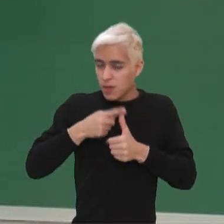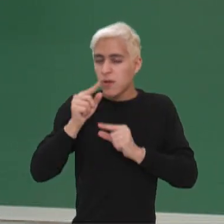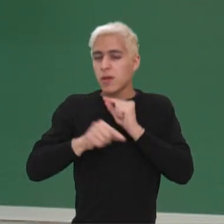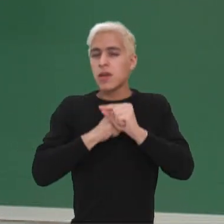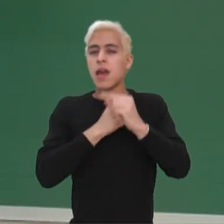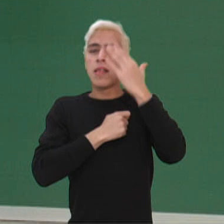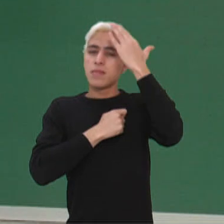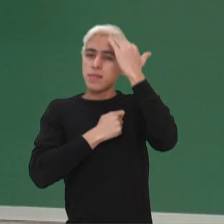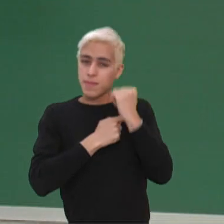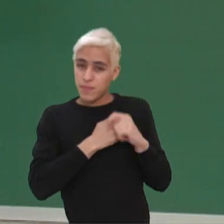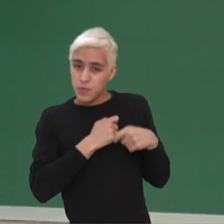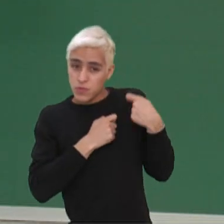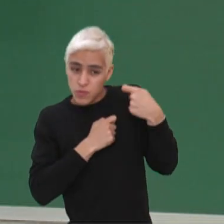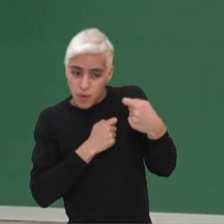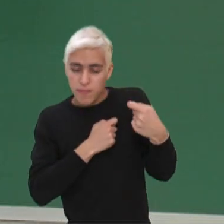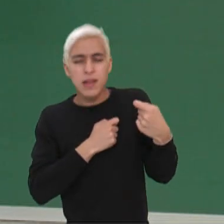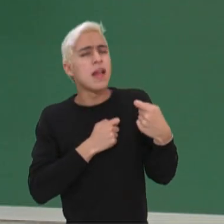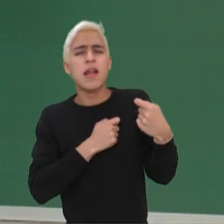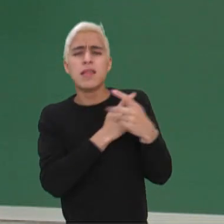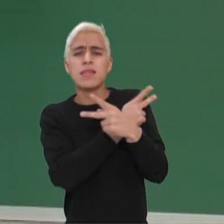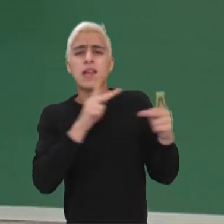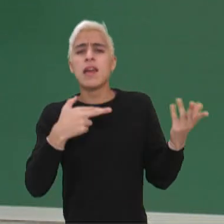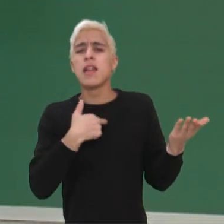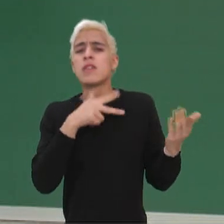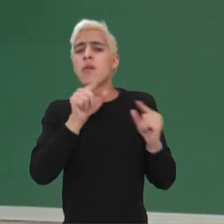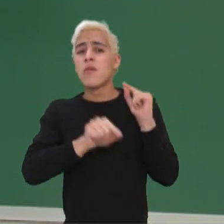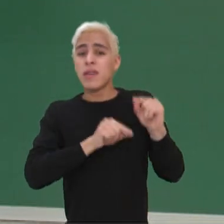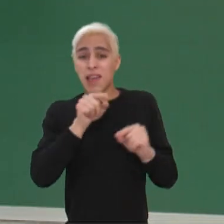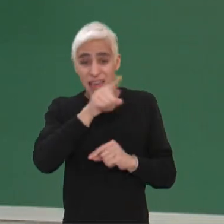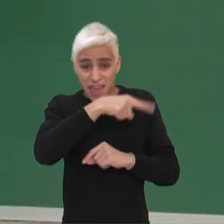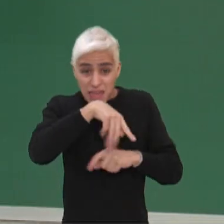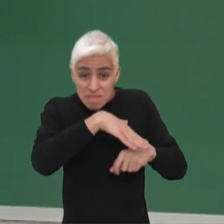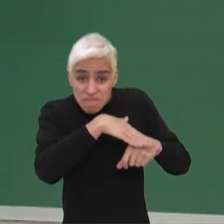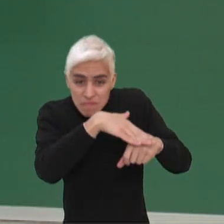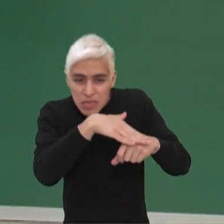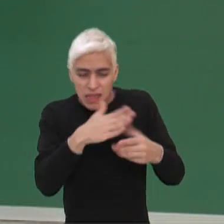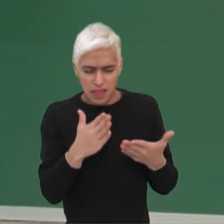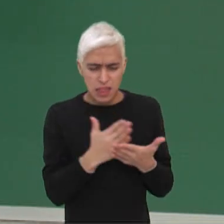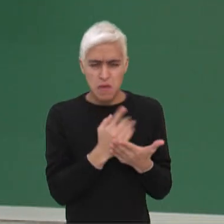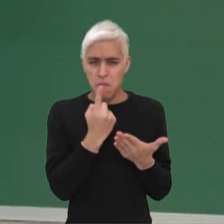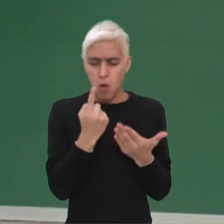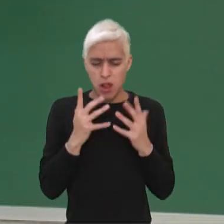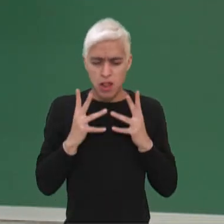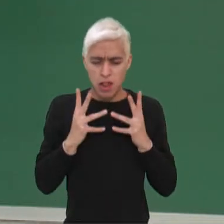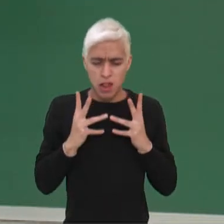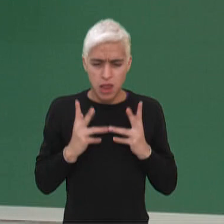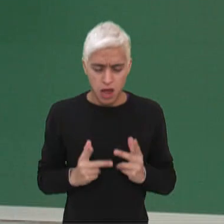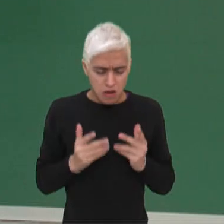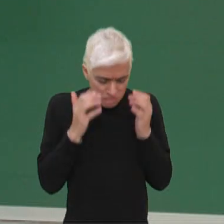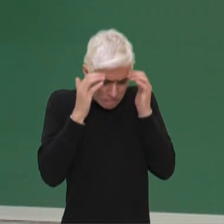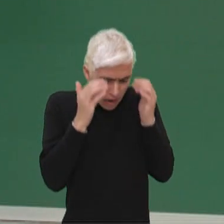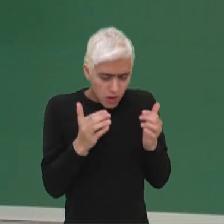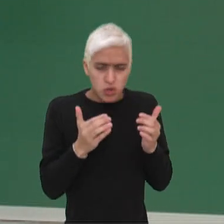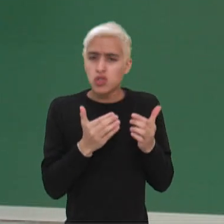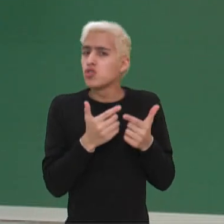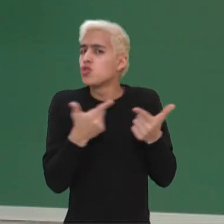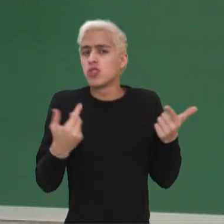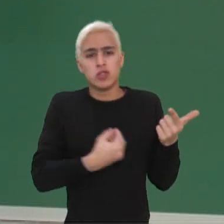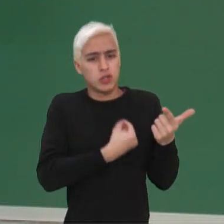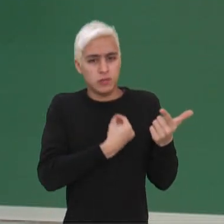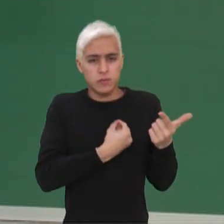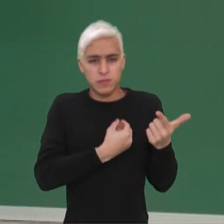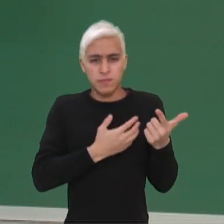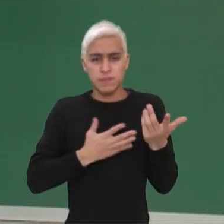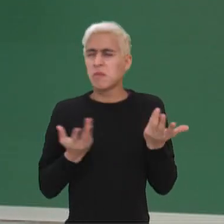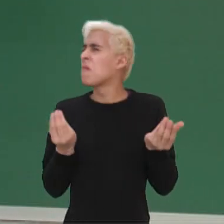precisa saber sobre a religião grega é que eles não tinham um livro sagrado. Como assim um livro sagrado, professor? Por